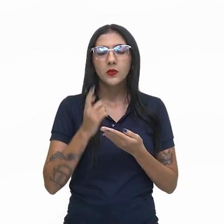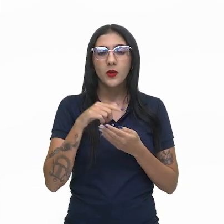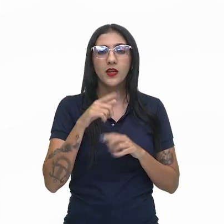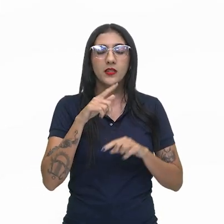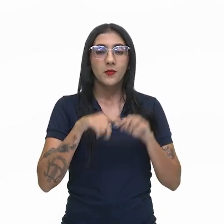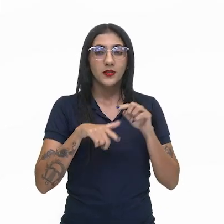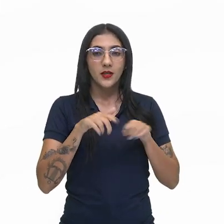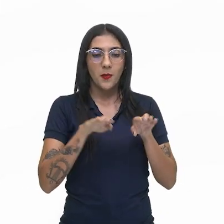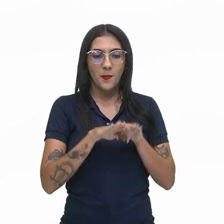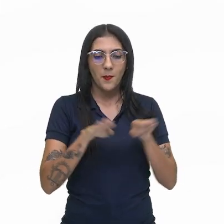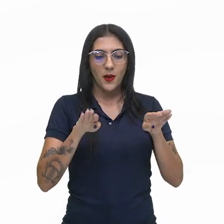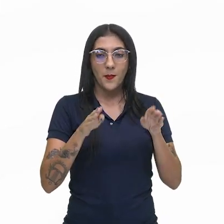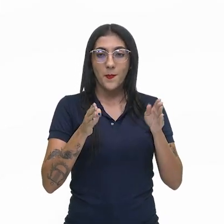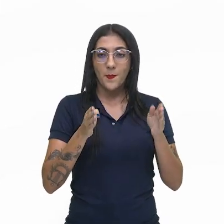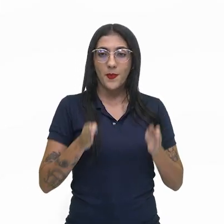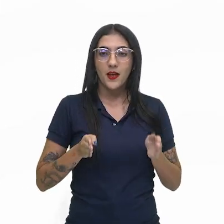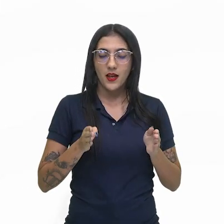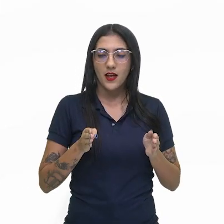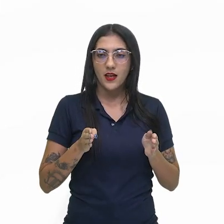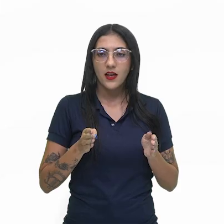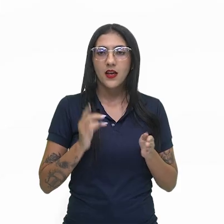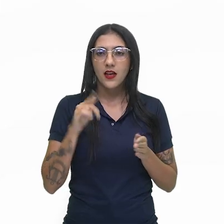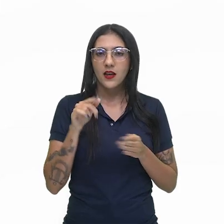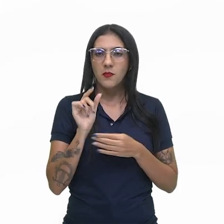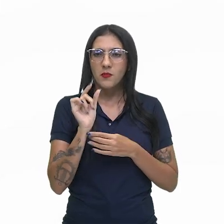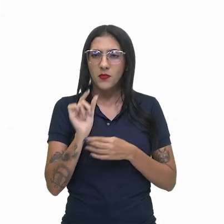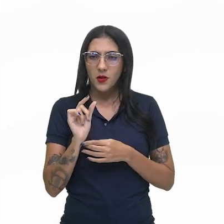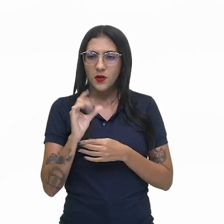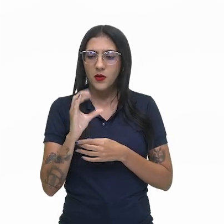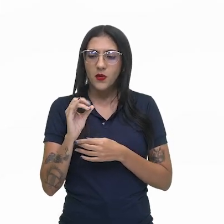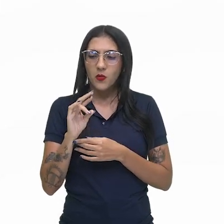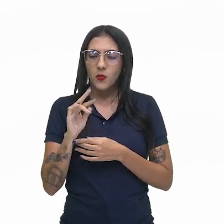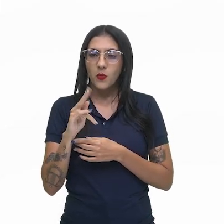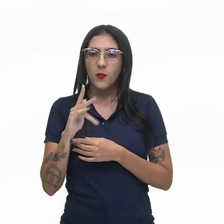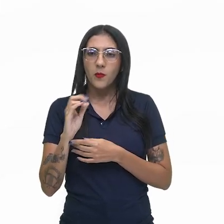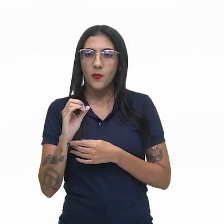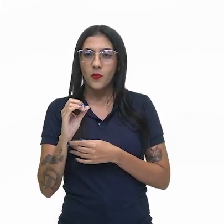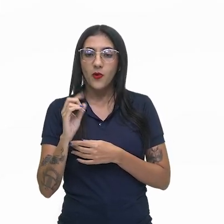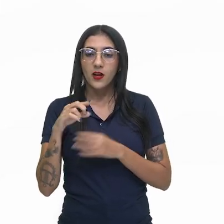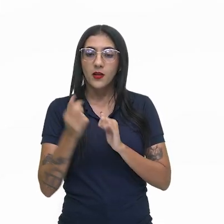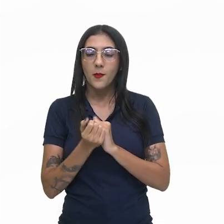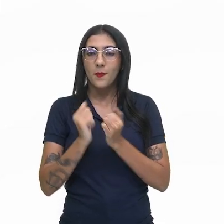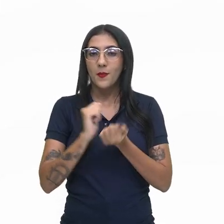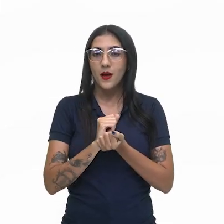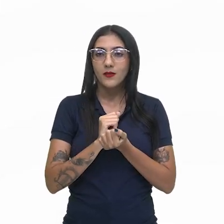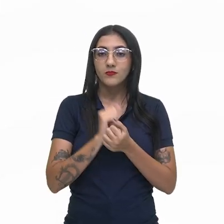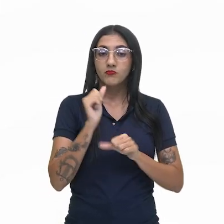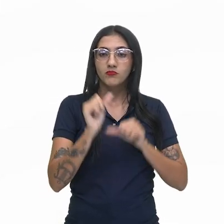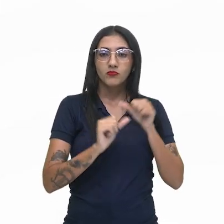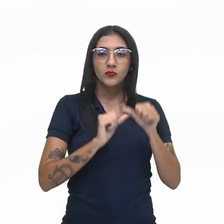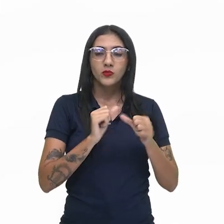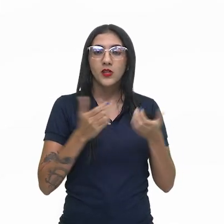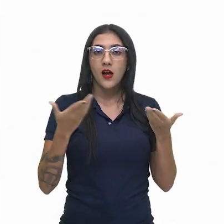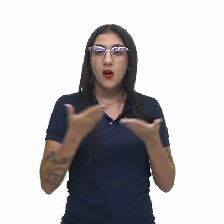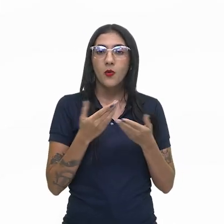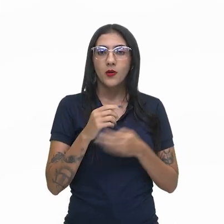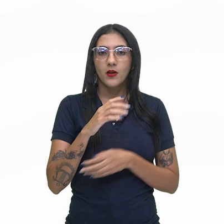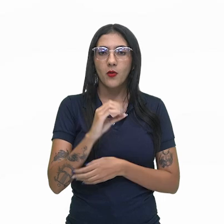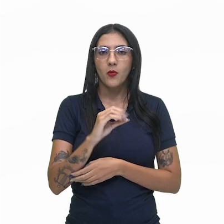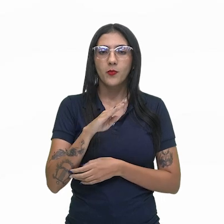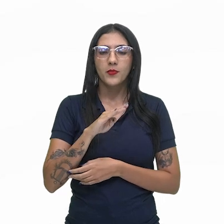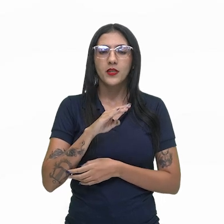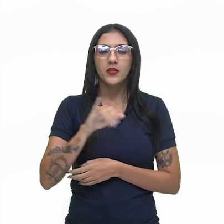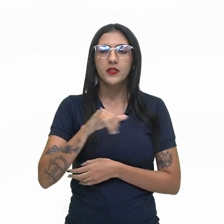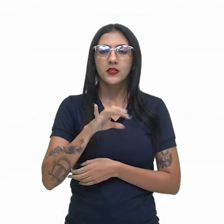essa matéria, que é uma porção, que é chamada de corpo, ela é chamada de objeto, tá